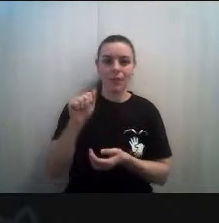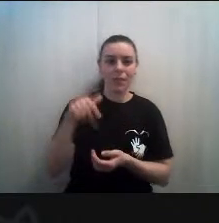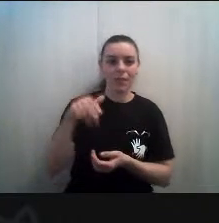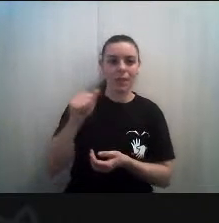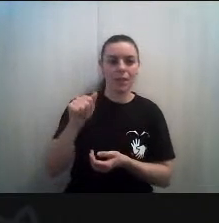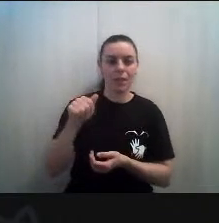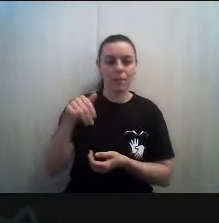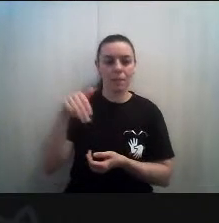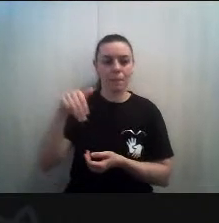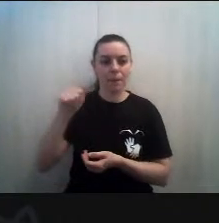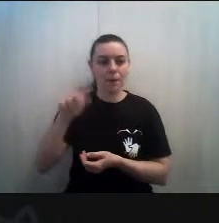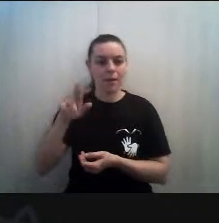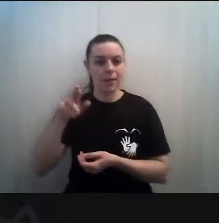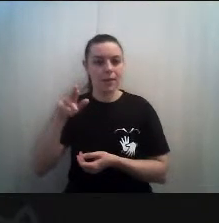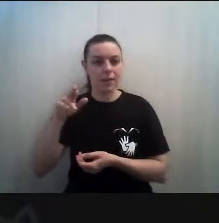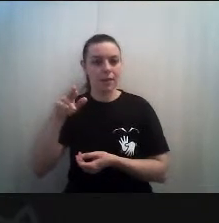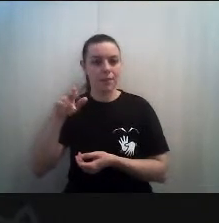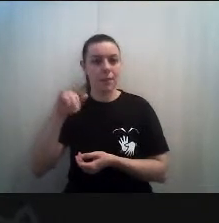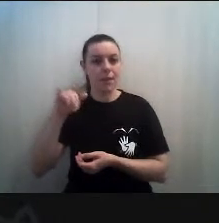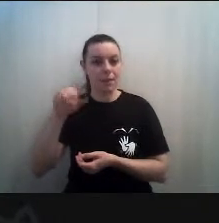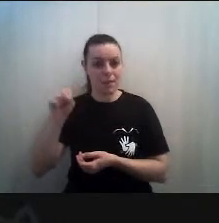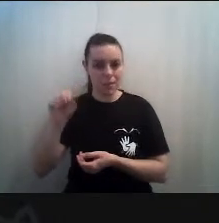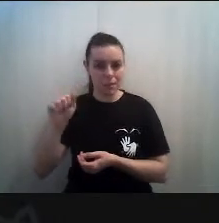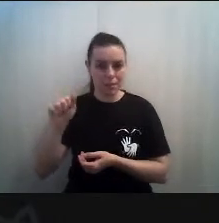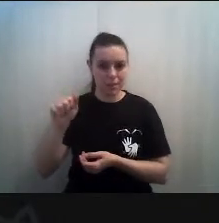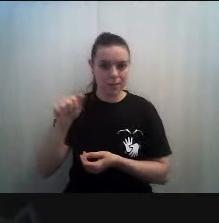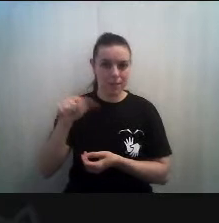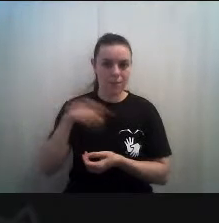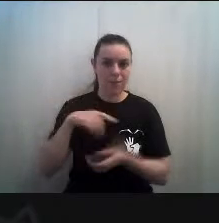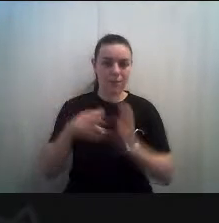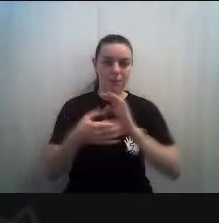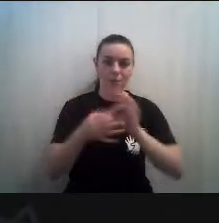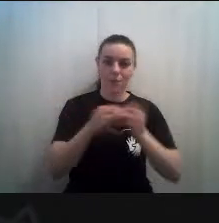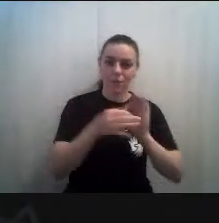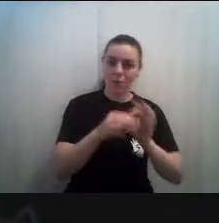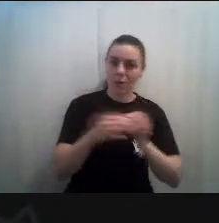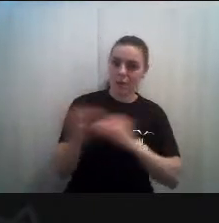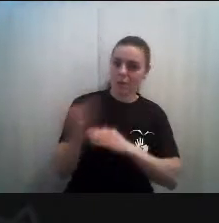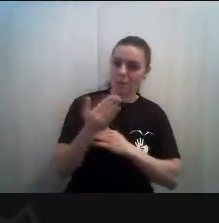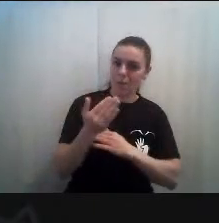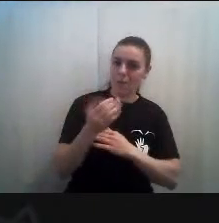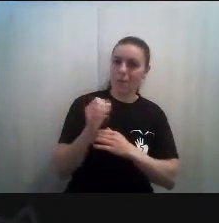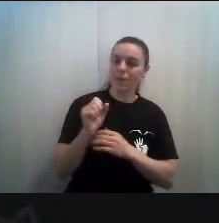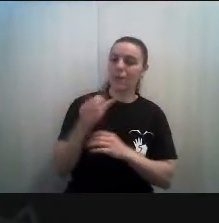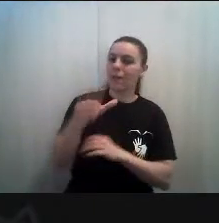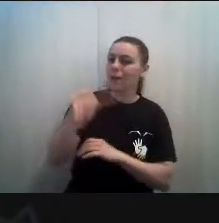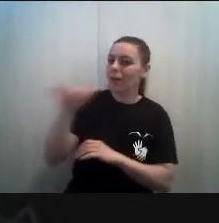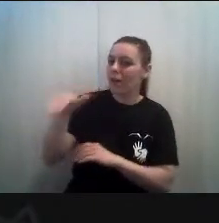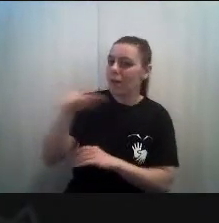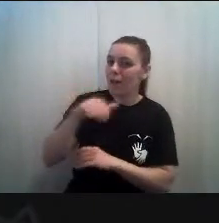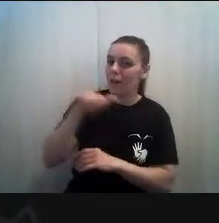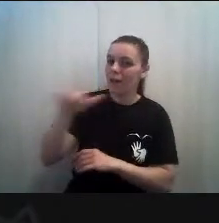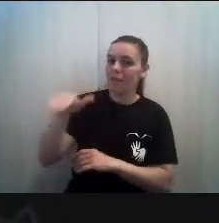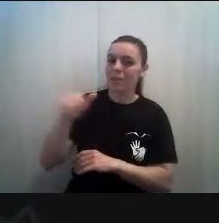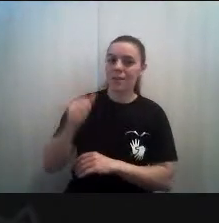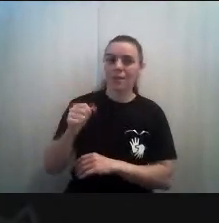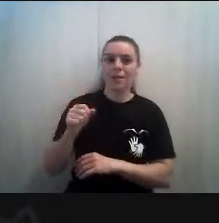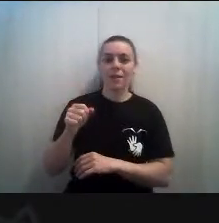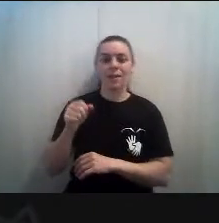aguardando os resultados das Olimpíadas desse ano para ingressar na Unicamp por medalhas, né? Que legal, que bacana,